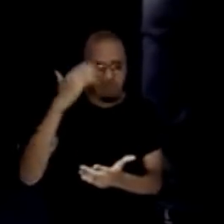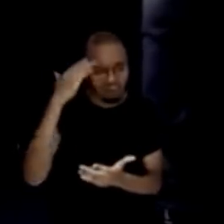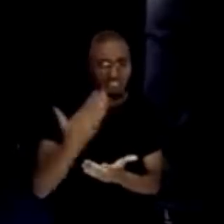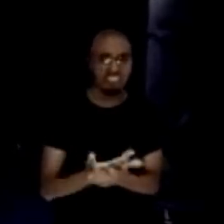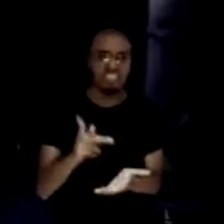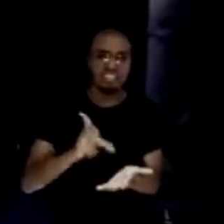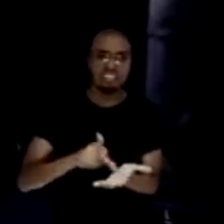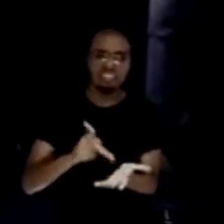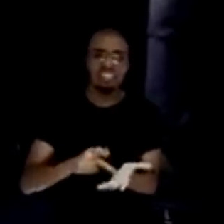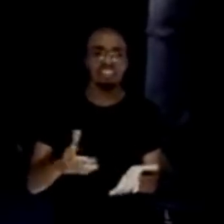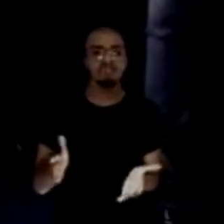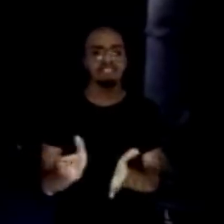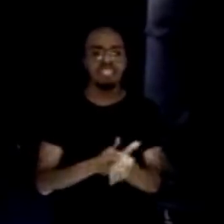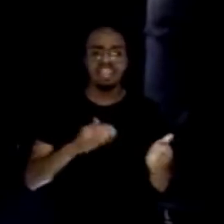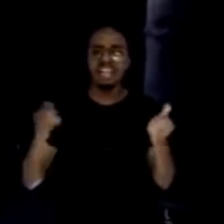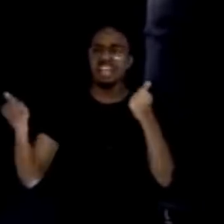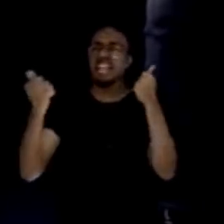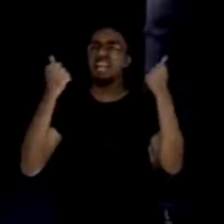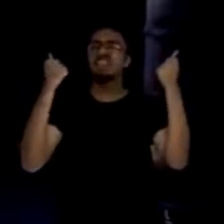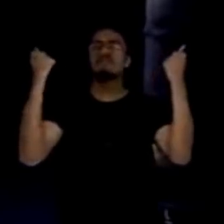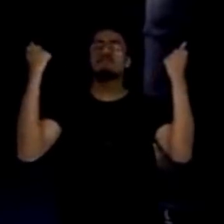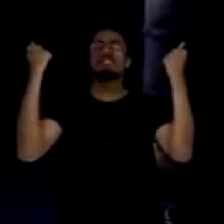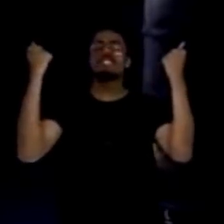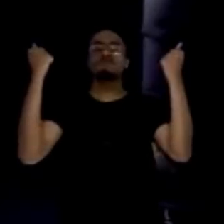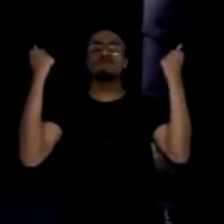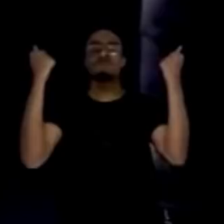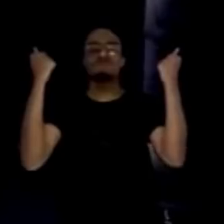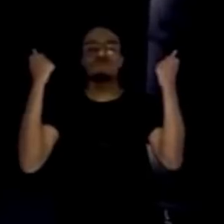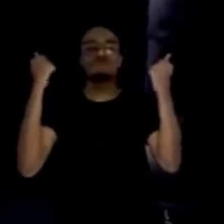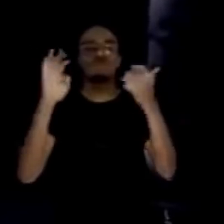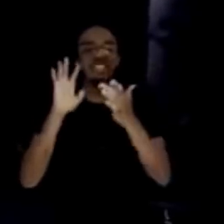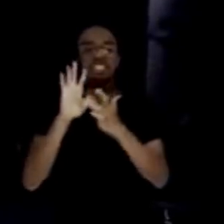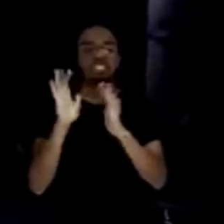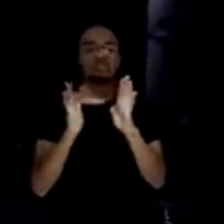Aleluia! O sangue de Jesus tem poder.